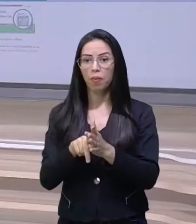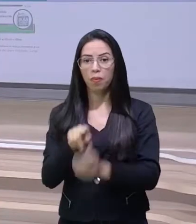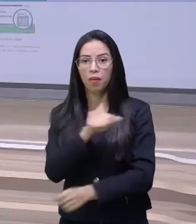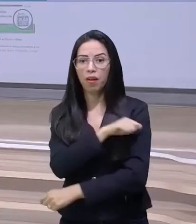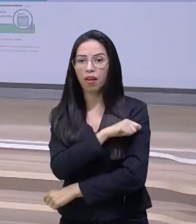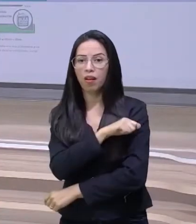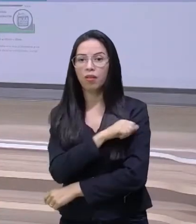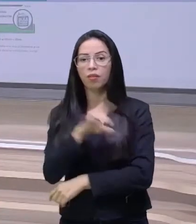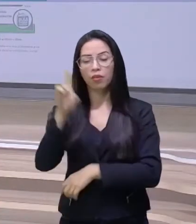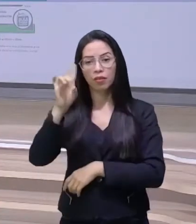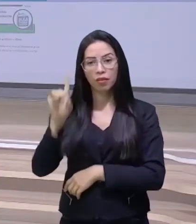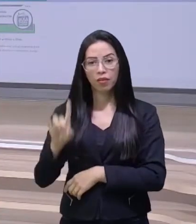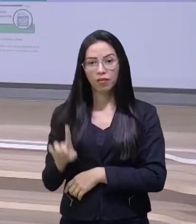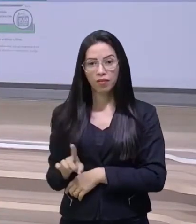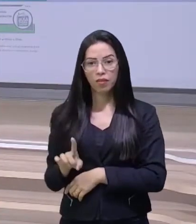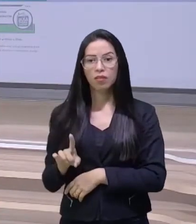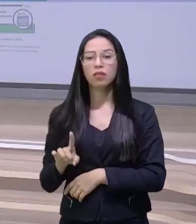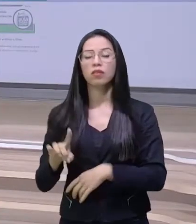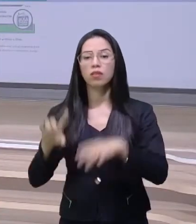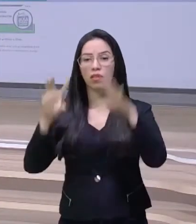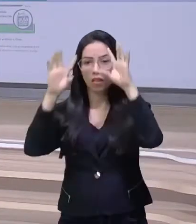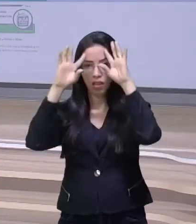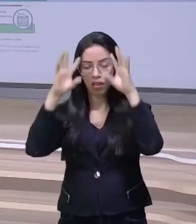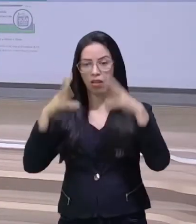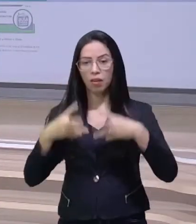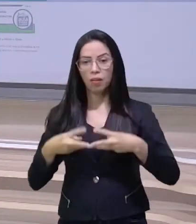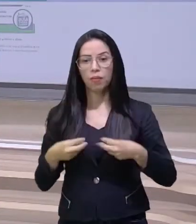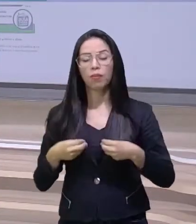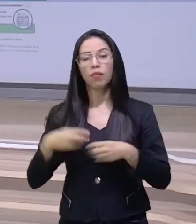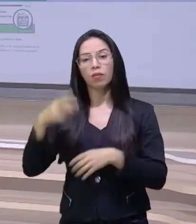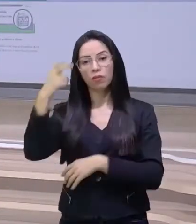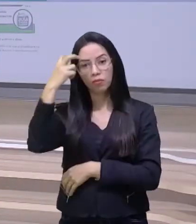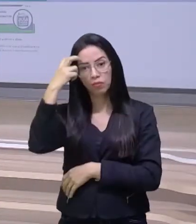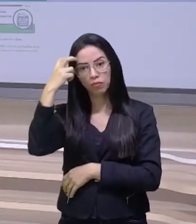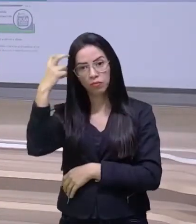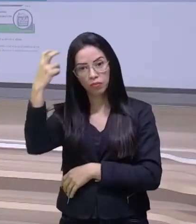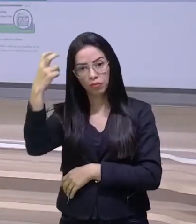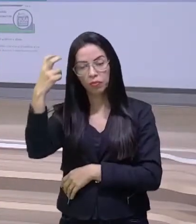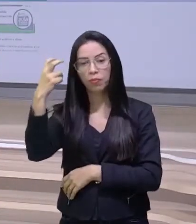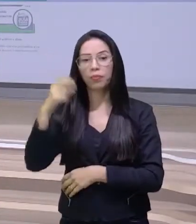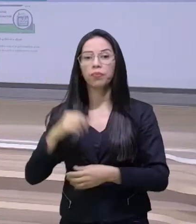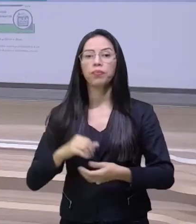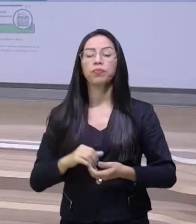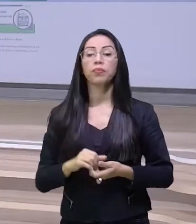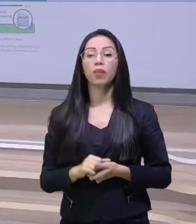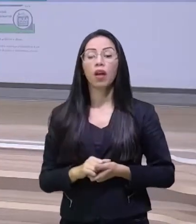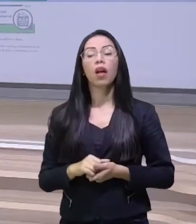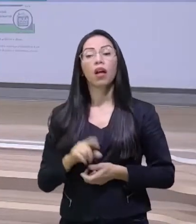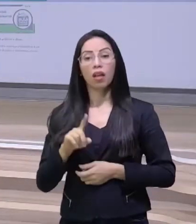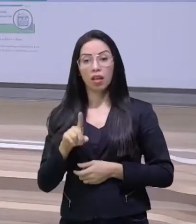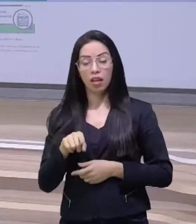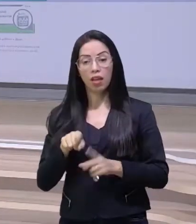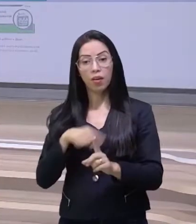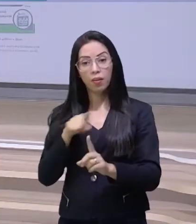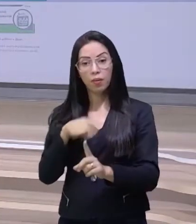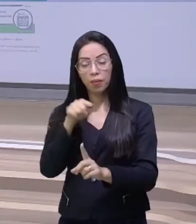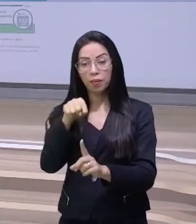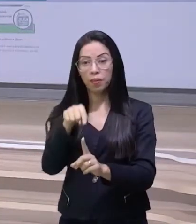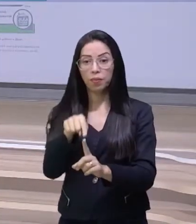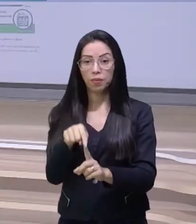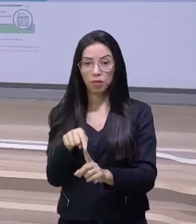deficiência, transtorno do espectro autista e altas habilidades e superdotação. Esta ação tem como